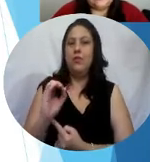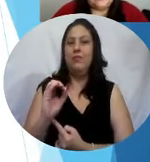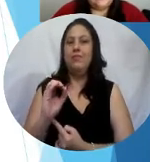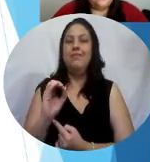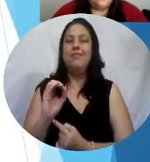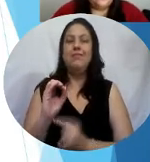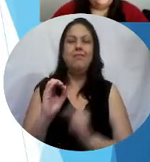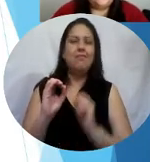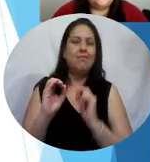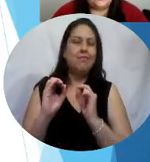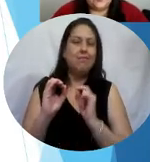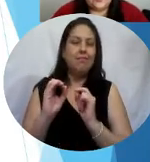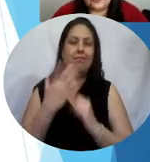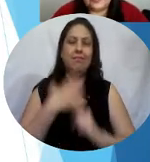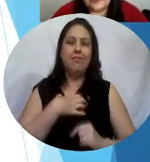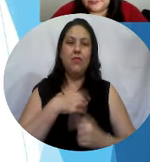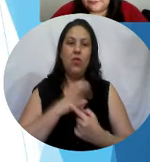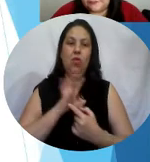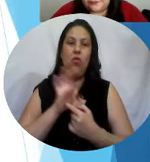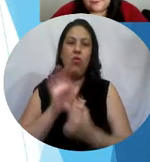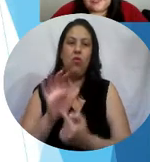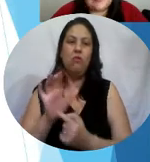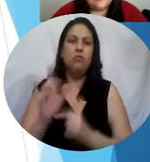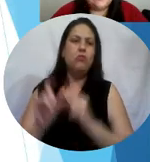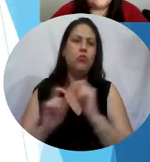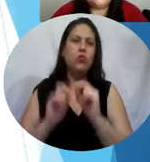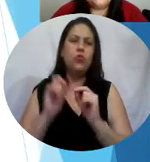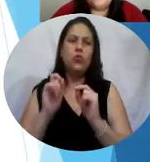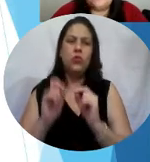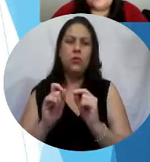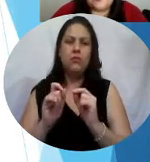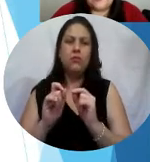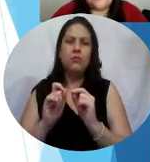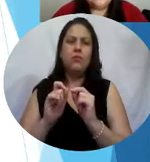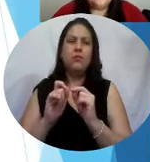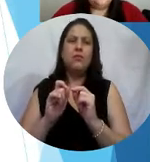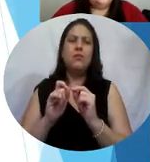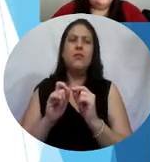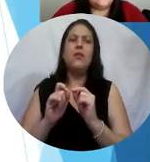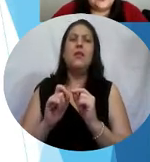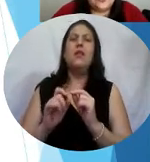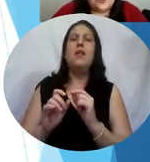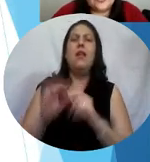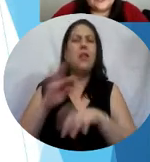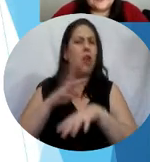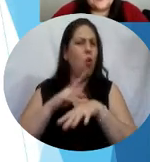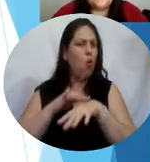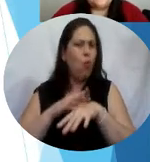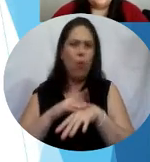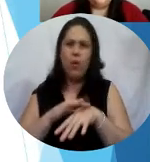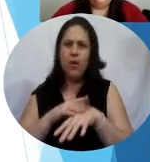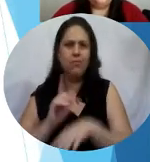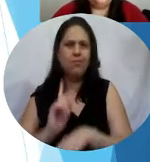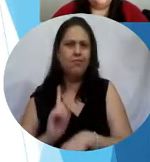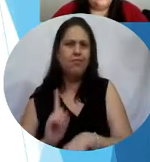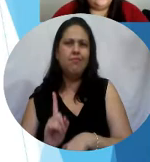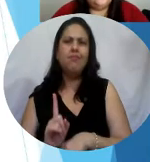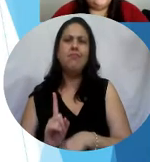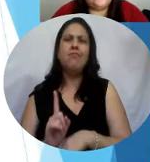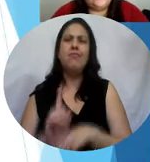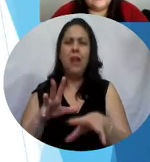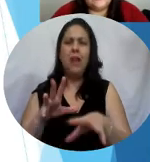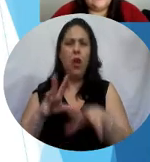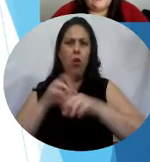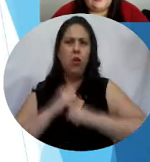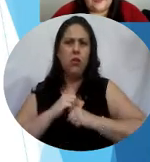ele é considerado um transtorno do neurodesenvolvimento, não é uma doença, não é contagiosa, né? Ele é um transtorno